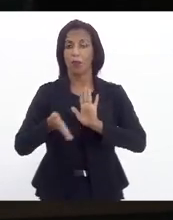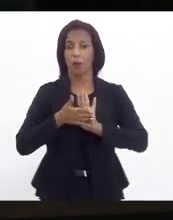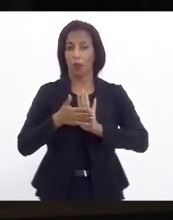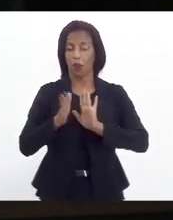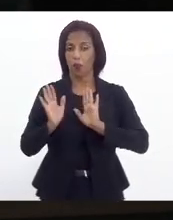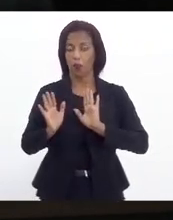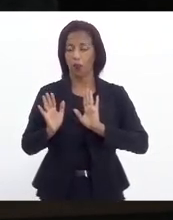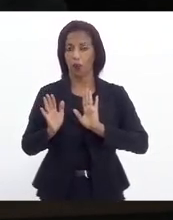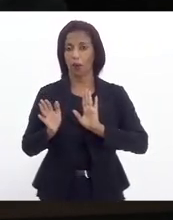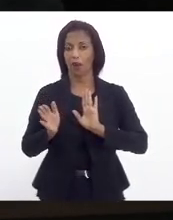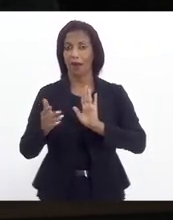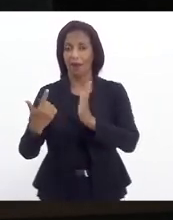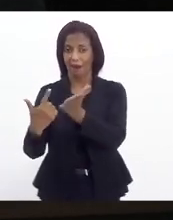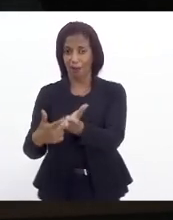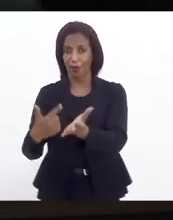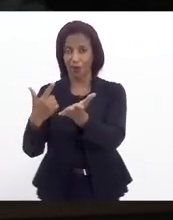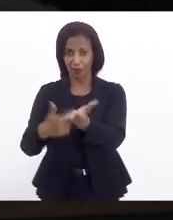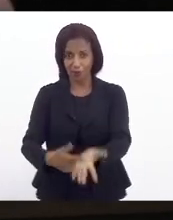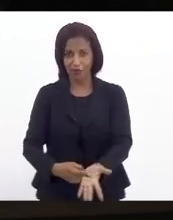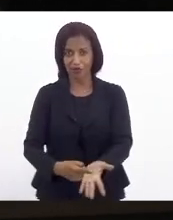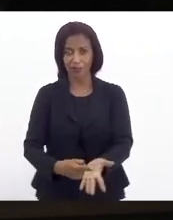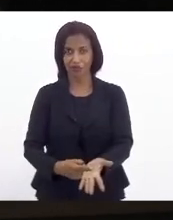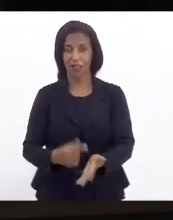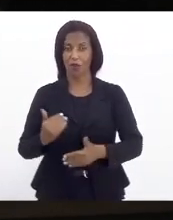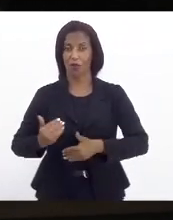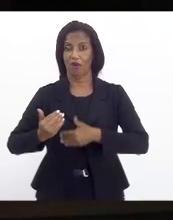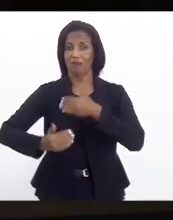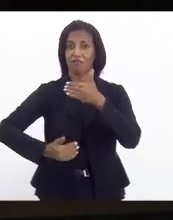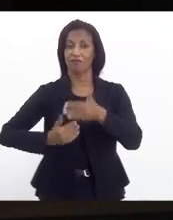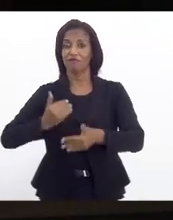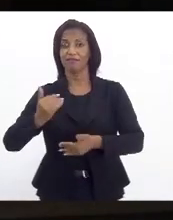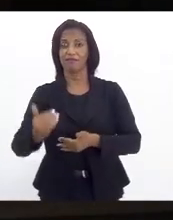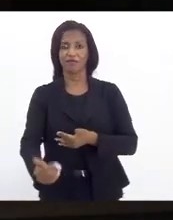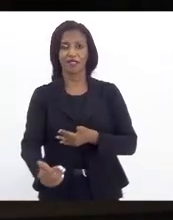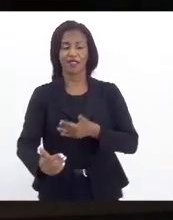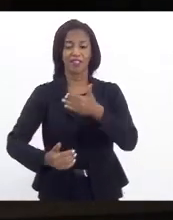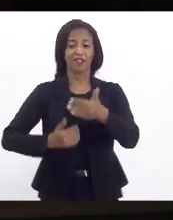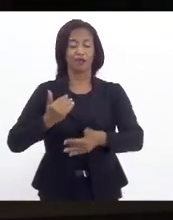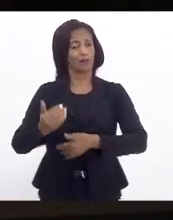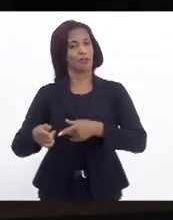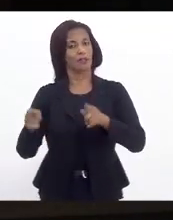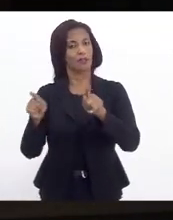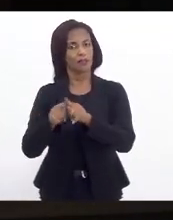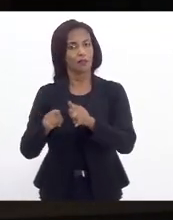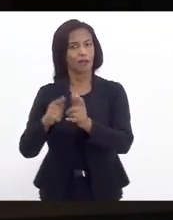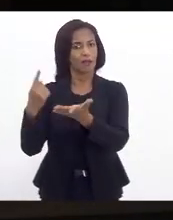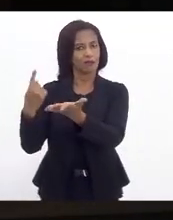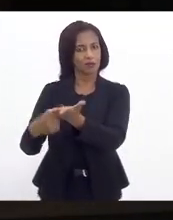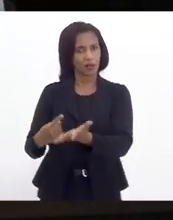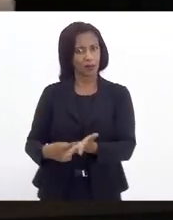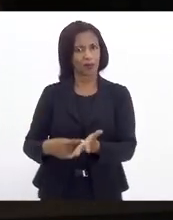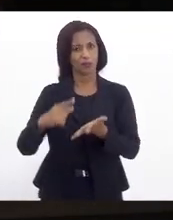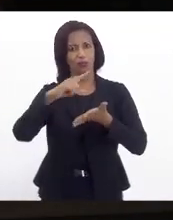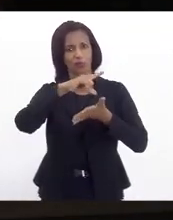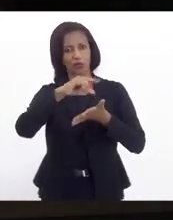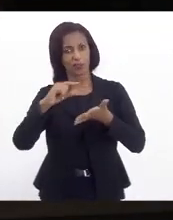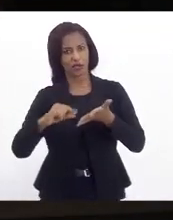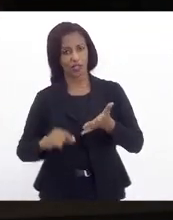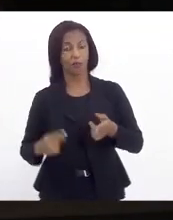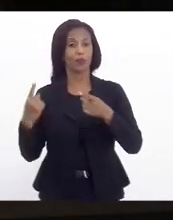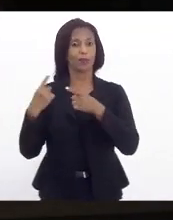acordo, acordo é acordo. Ou seja, eu avanço e avançamos também nos acordos dos destaques, por quê?